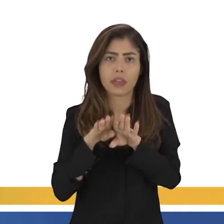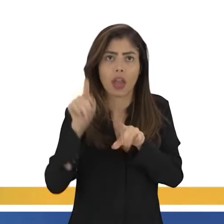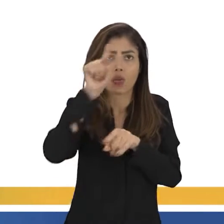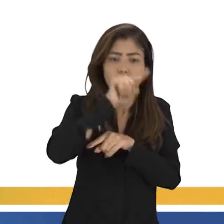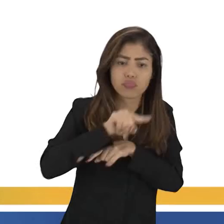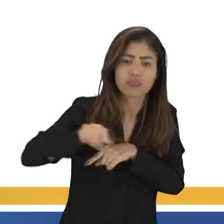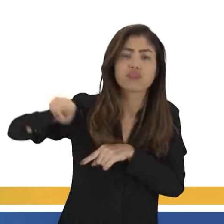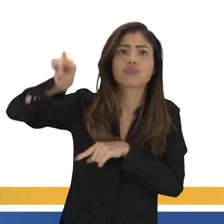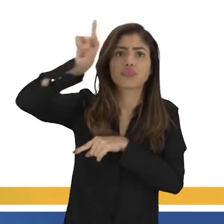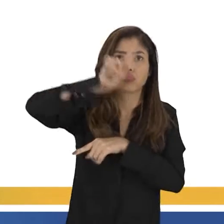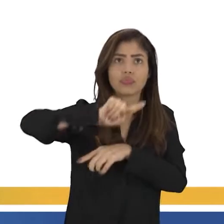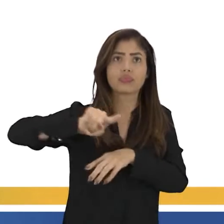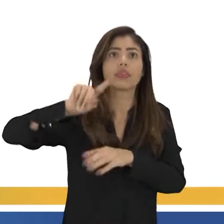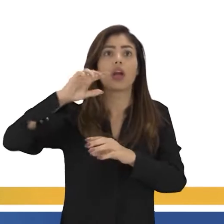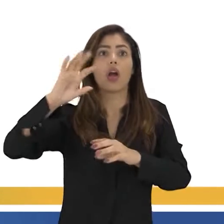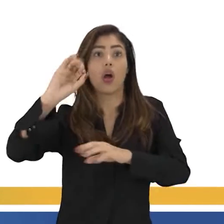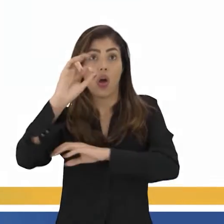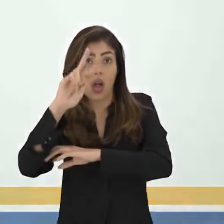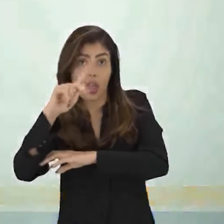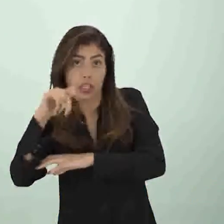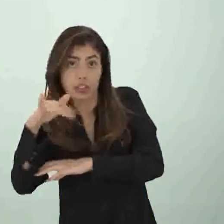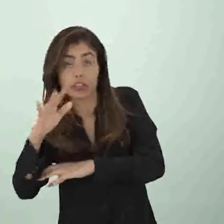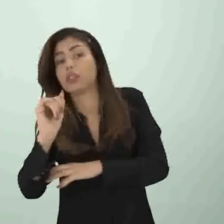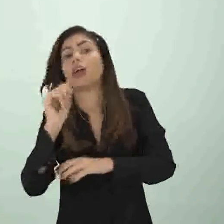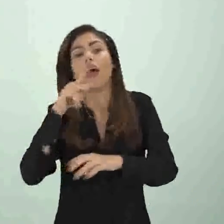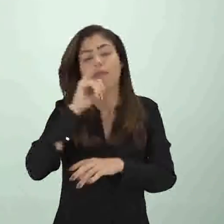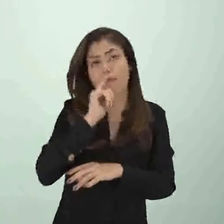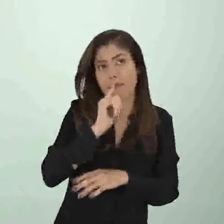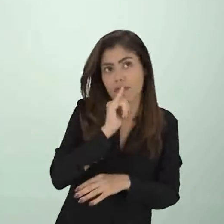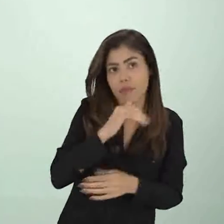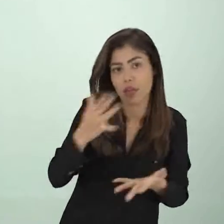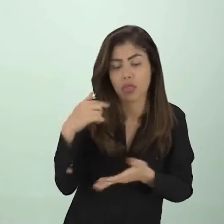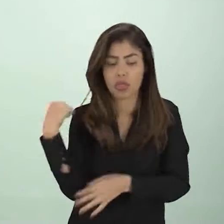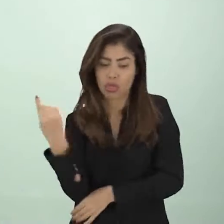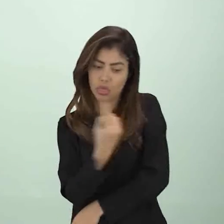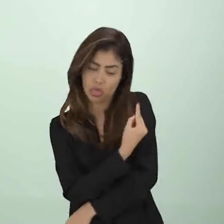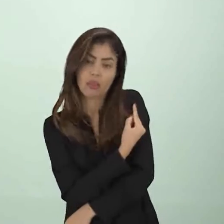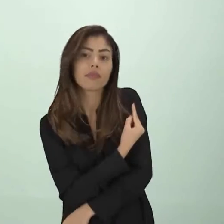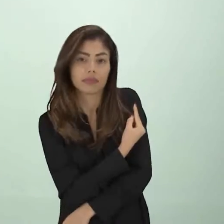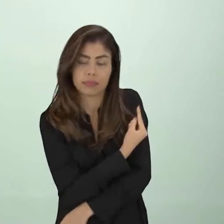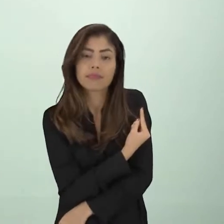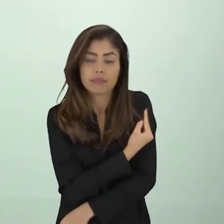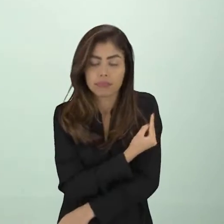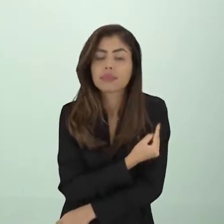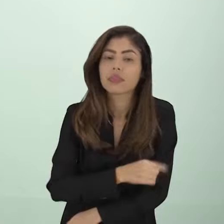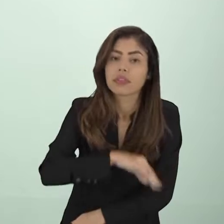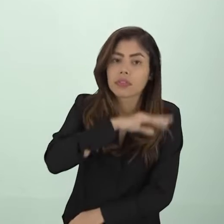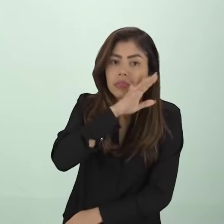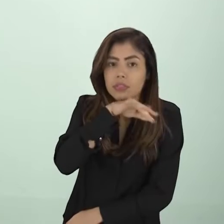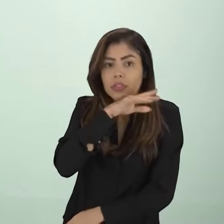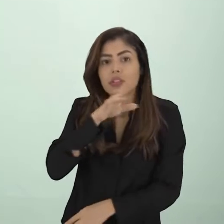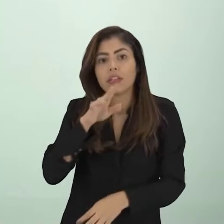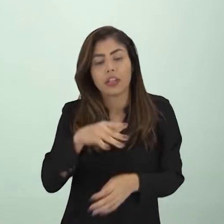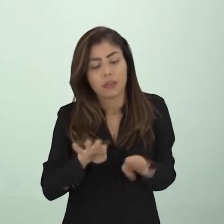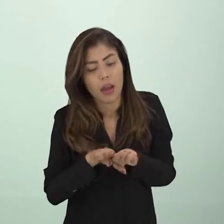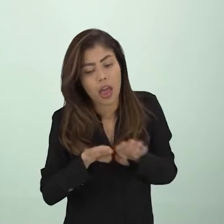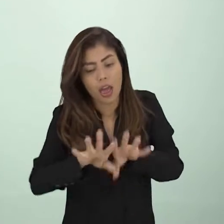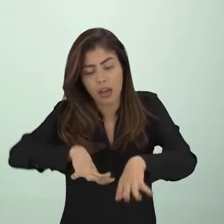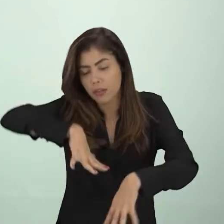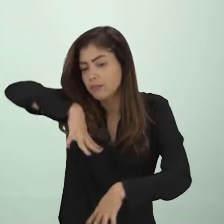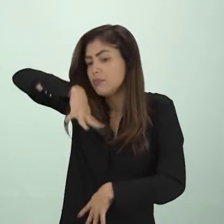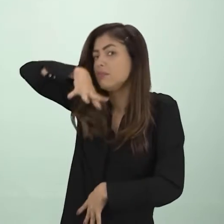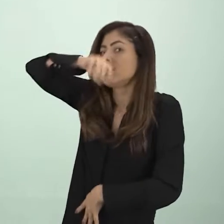como? Os organismos vivos, vamos citar um exemplo, nós seres humanos, a gente expira, né? O que é que